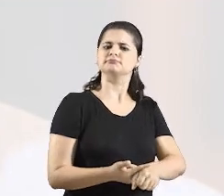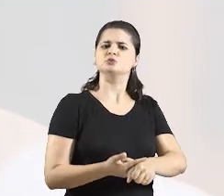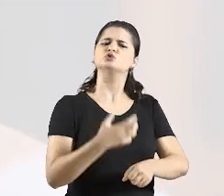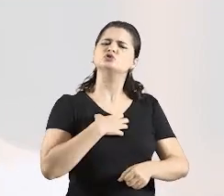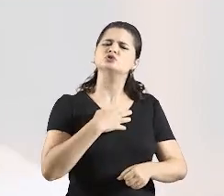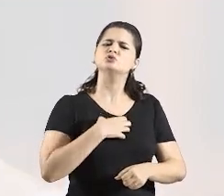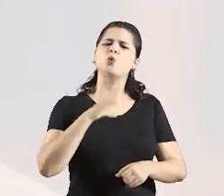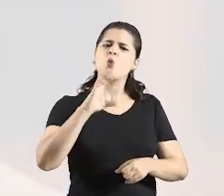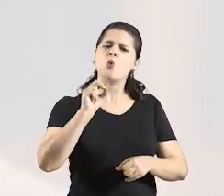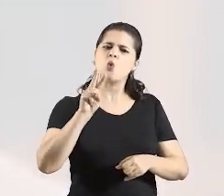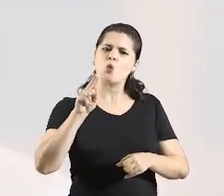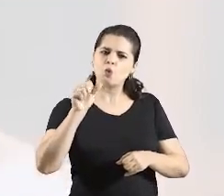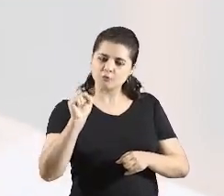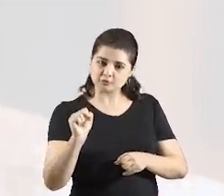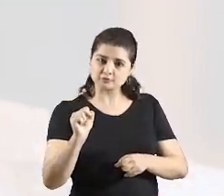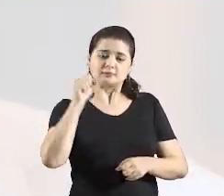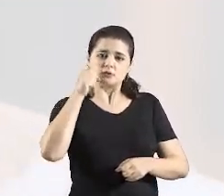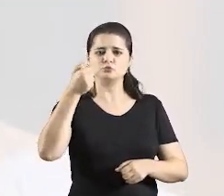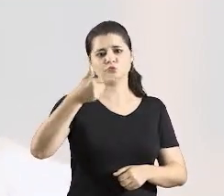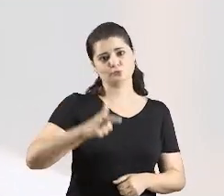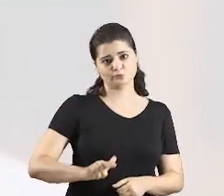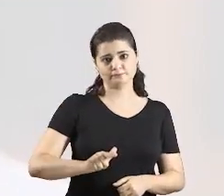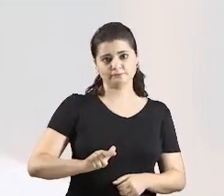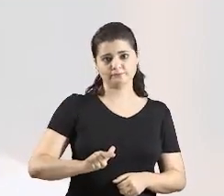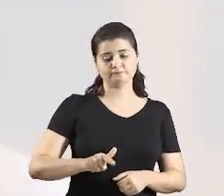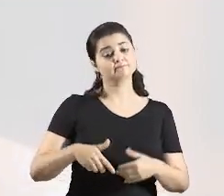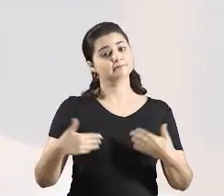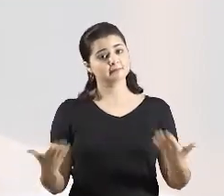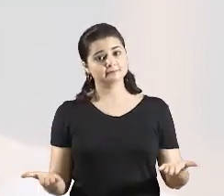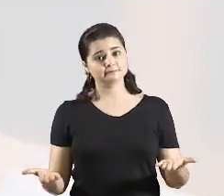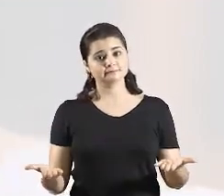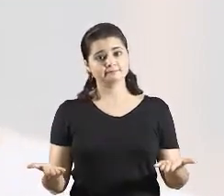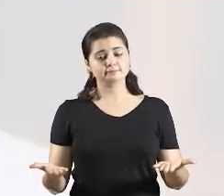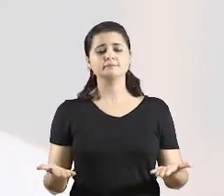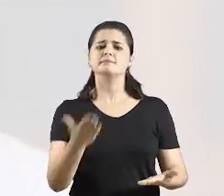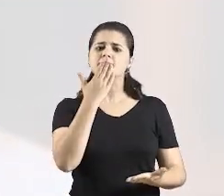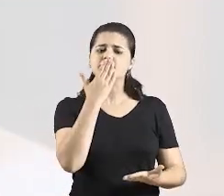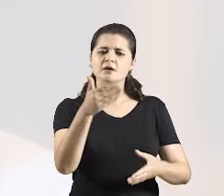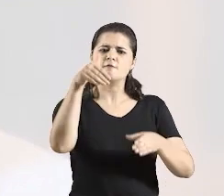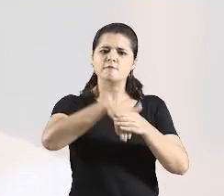o jeito Covas de fazer as coisas de volta para o Senado. E para isso,